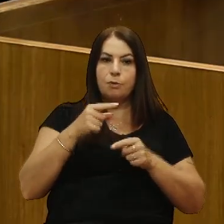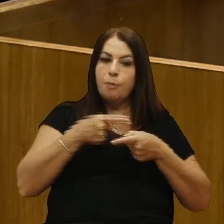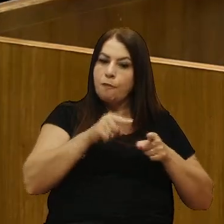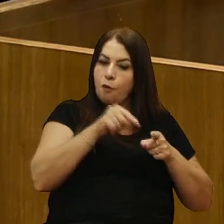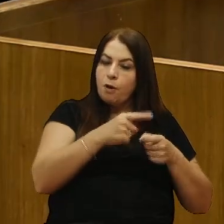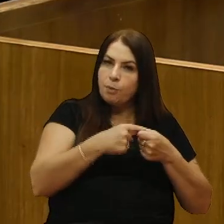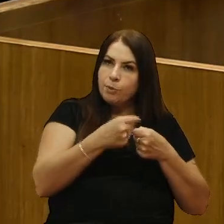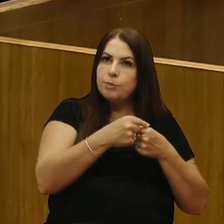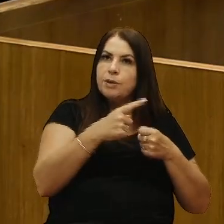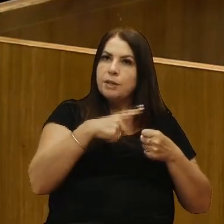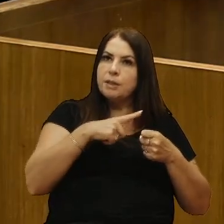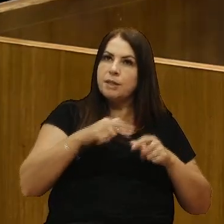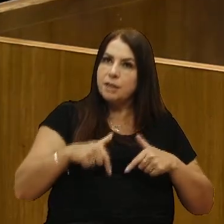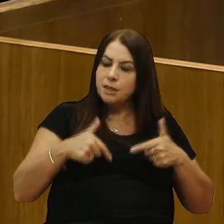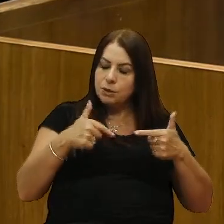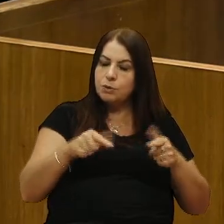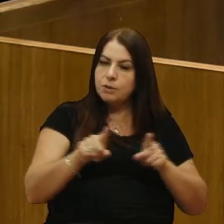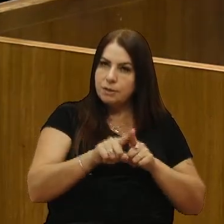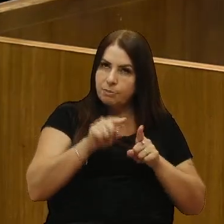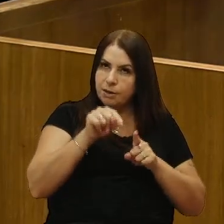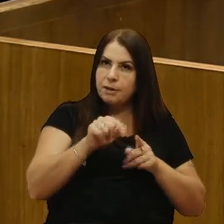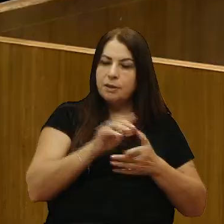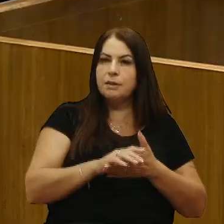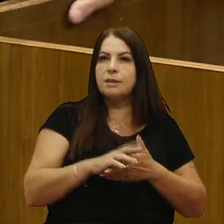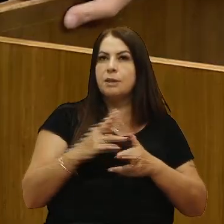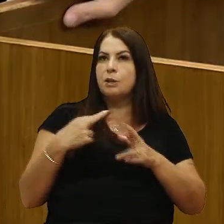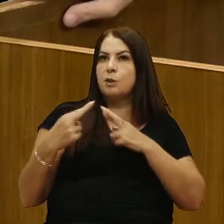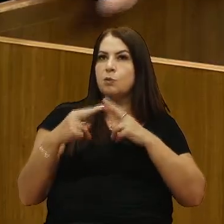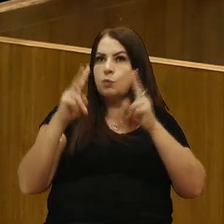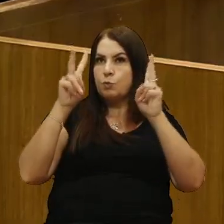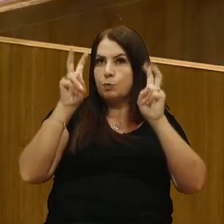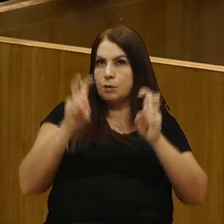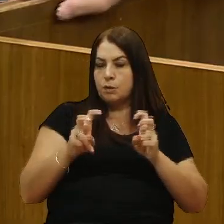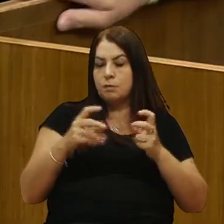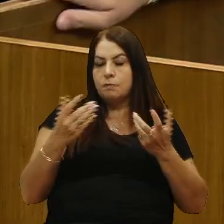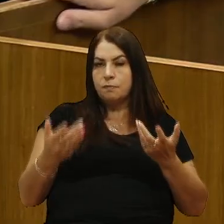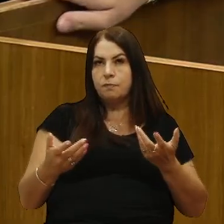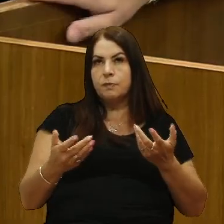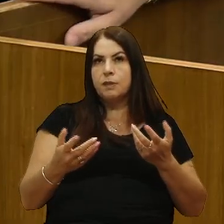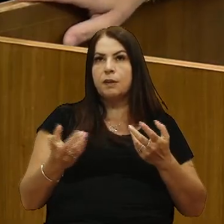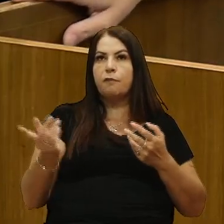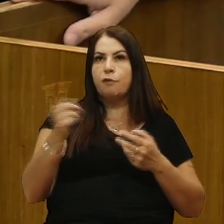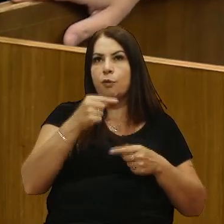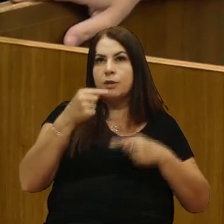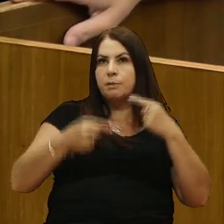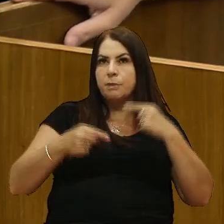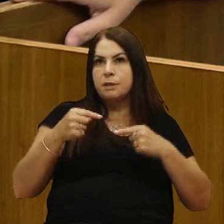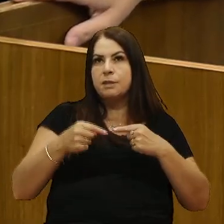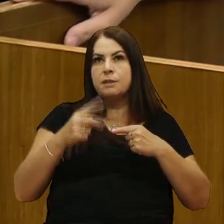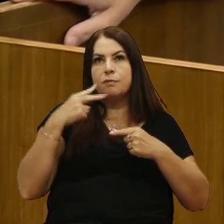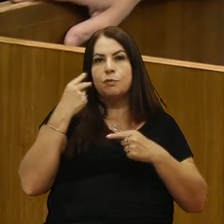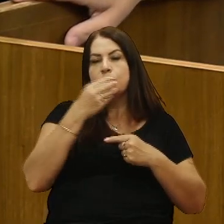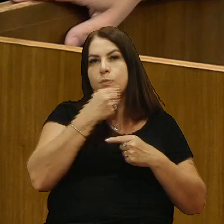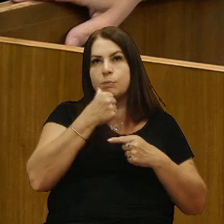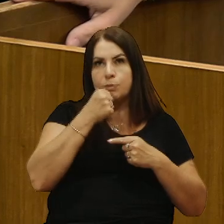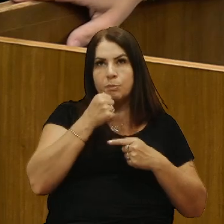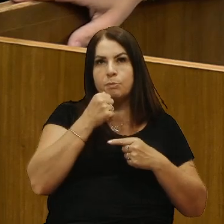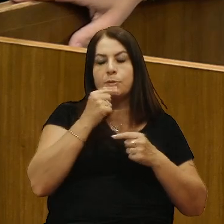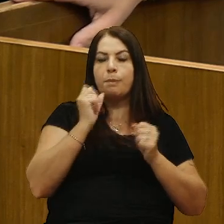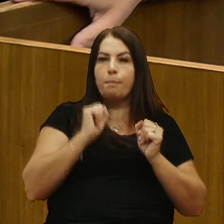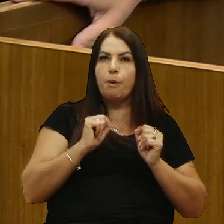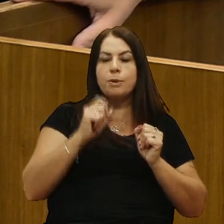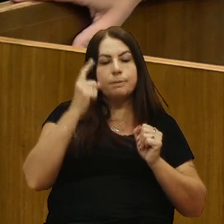que o município tenha ações e medidas também em relação a esse tema. Portanto, vou trazer debates, vereadoras e vereadores, para que a gente